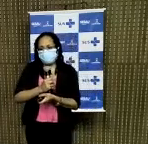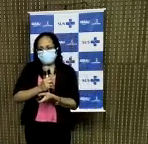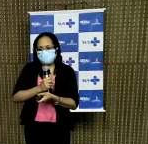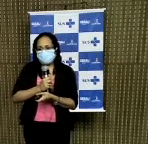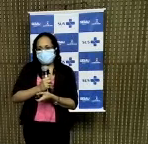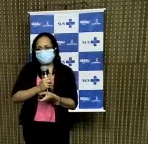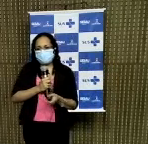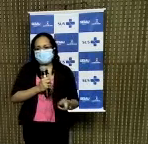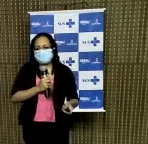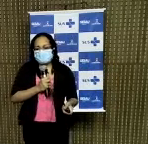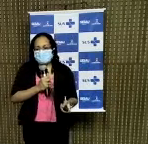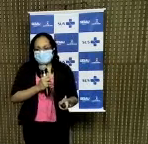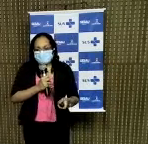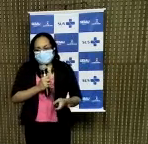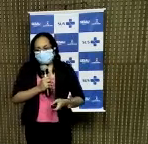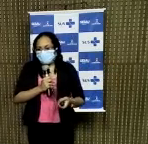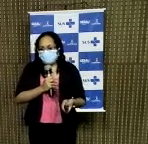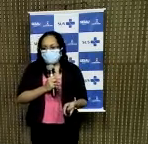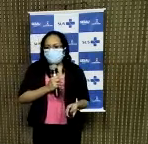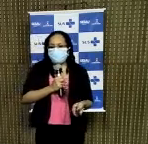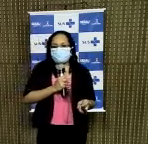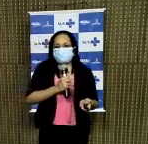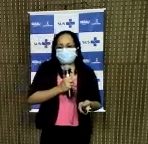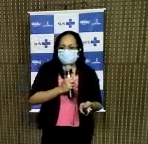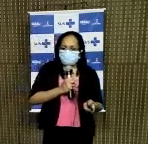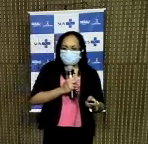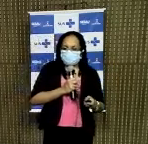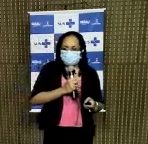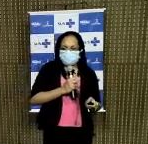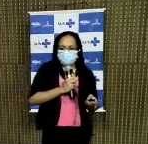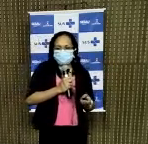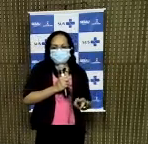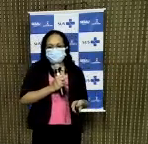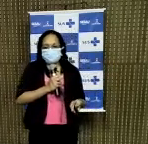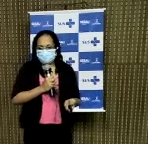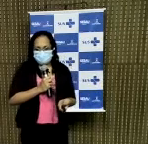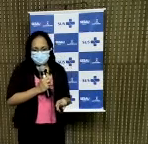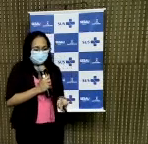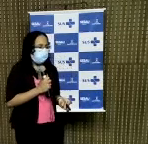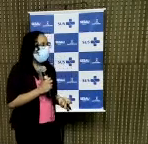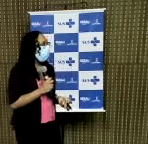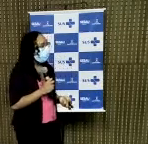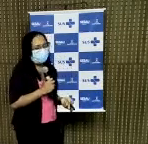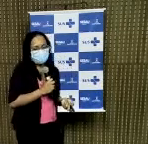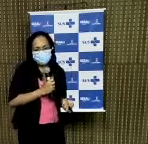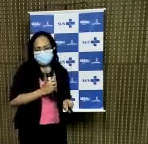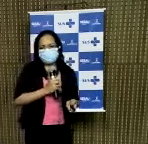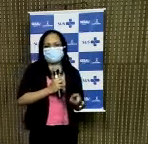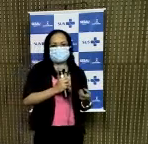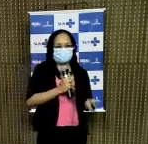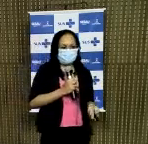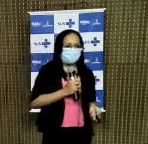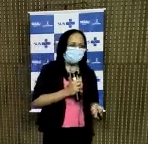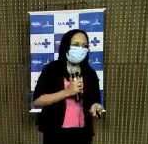ter essa consciência, né? Em relação à consulta farmacêutica, é o programa de controle do tabagismo. Desde que eu estou